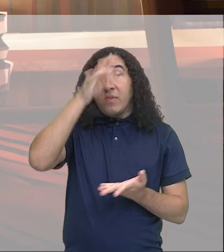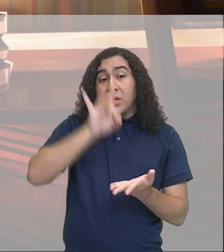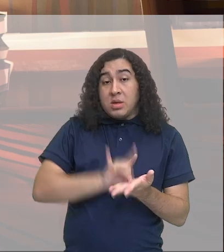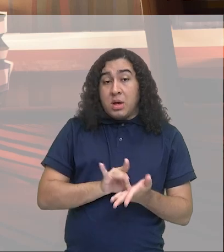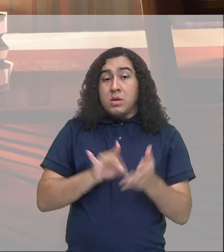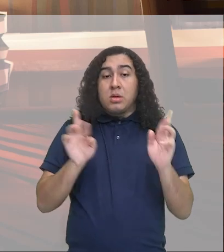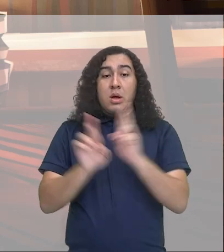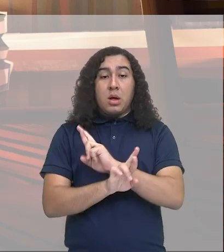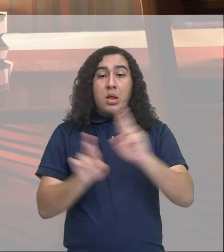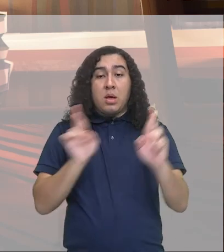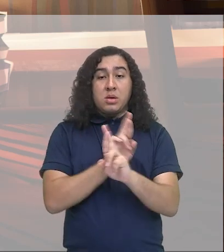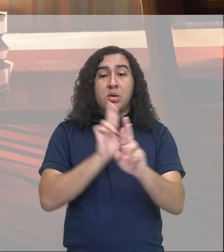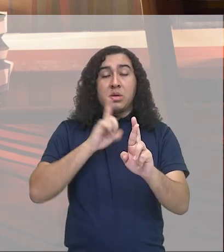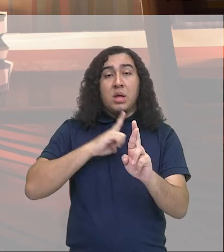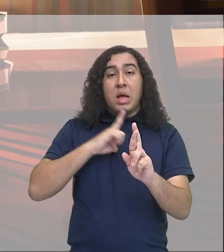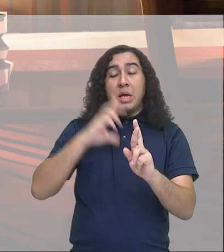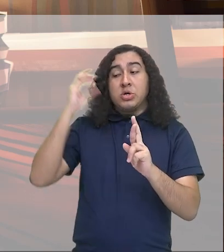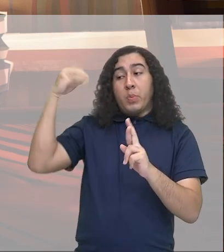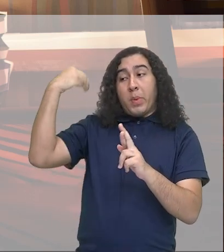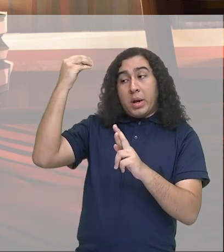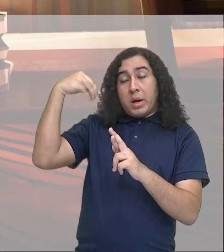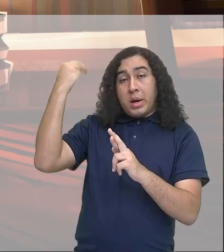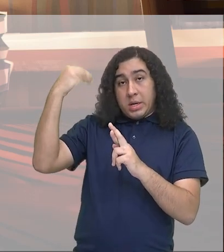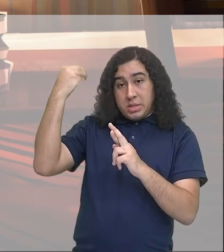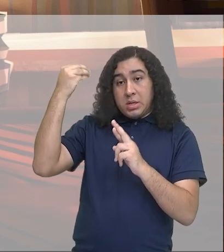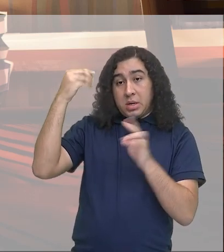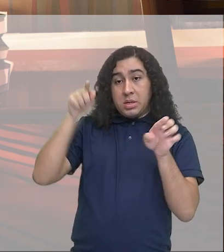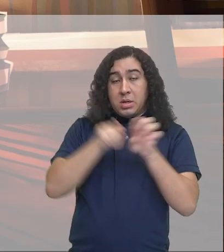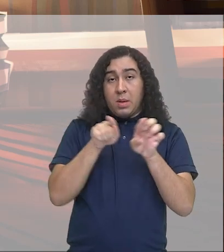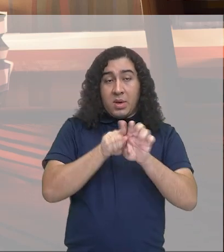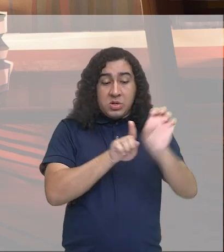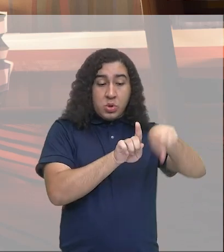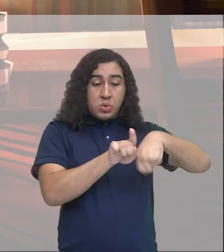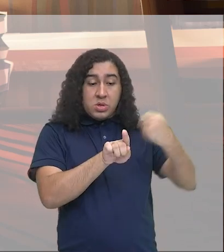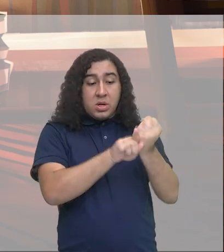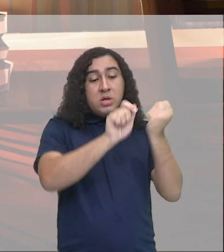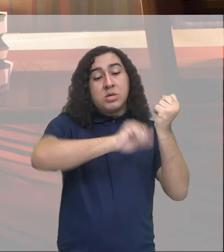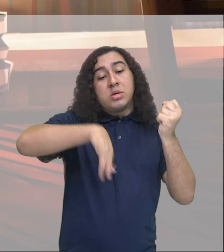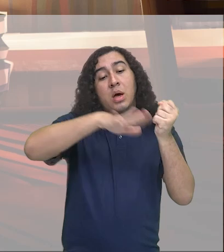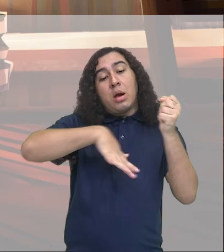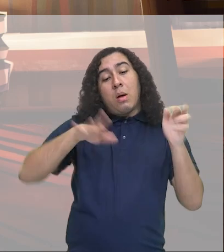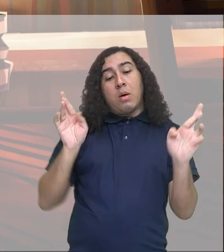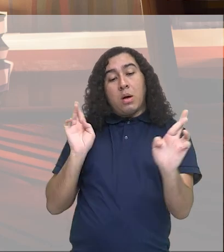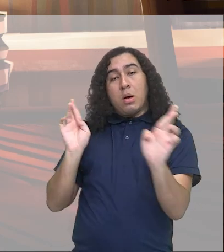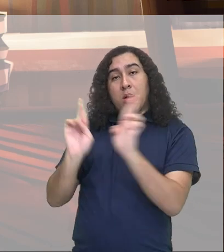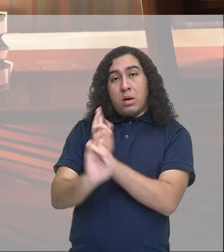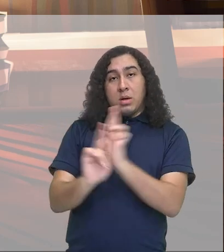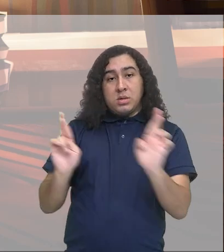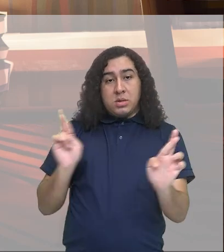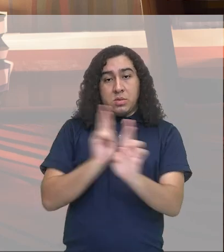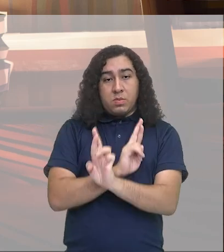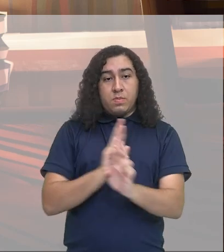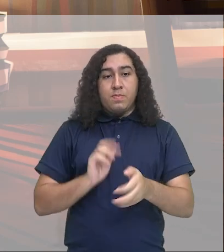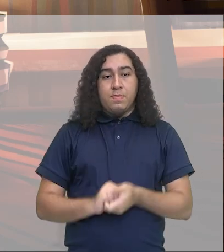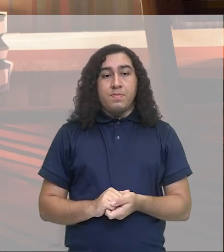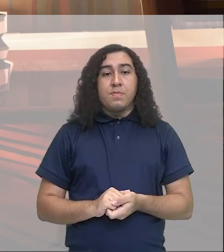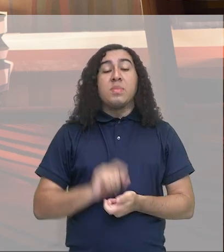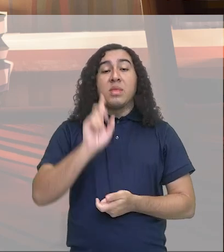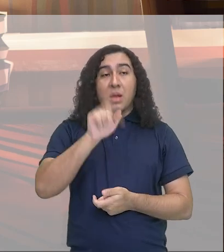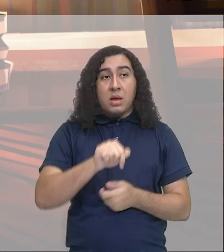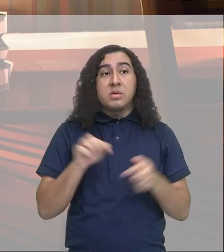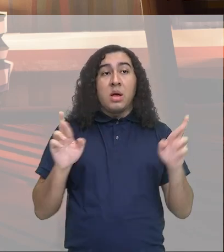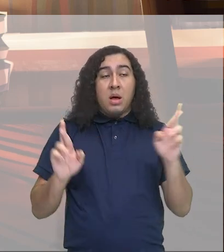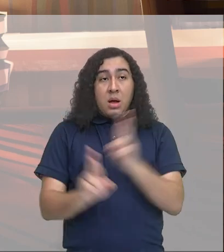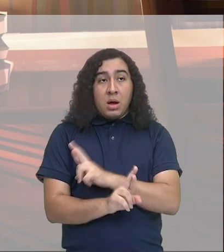da relação entre a experiência e a sociedade em geral. É esta